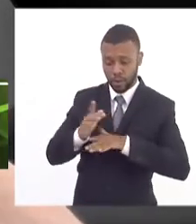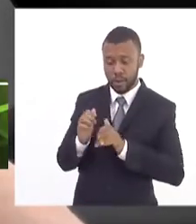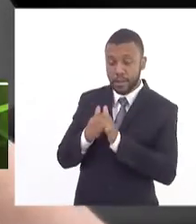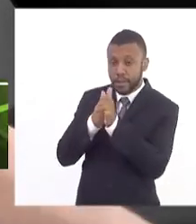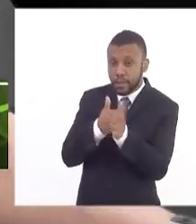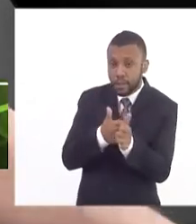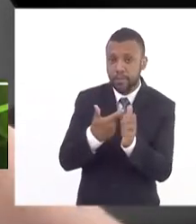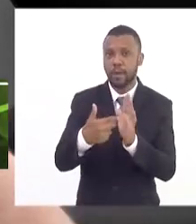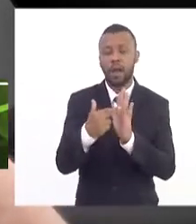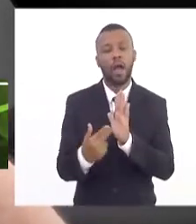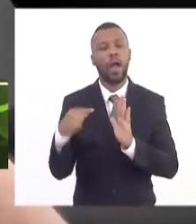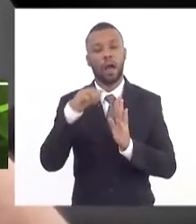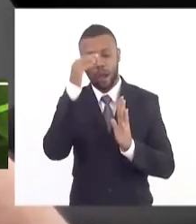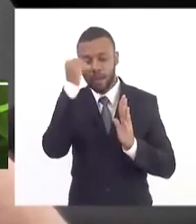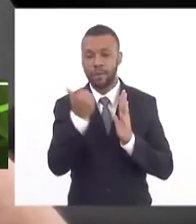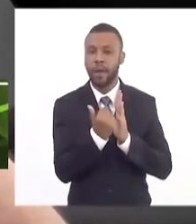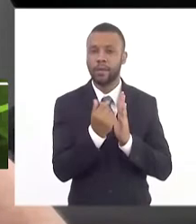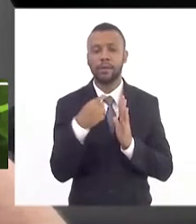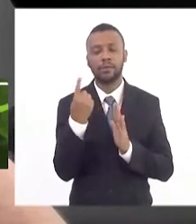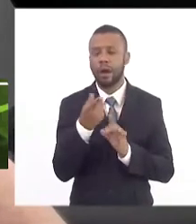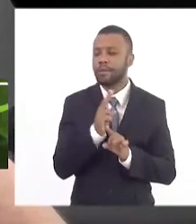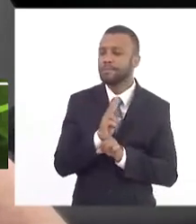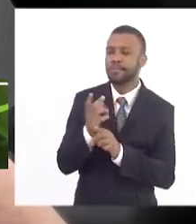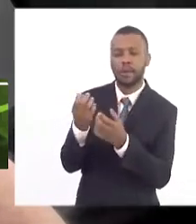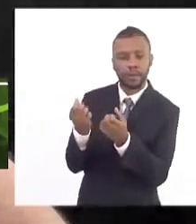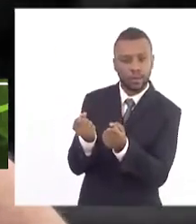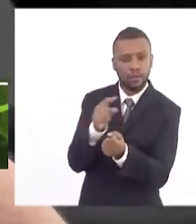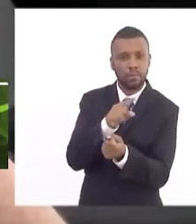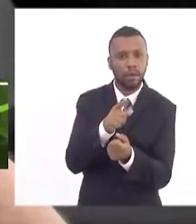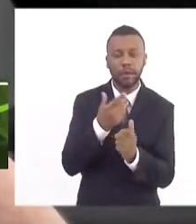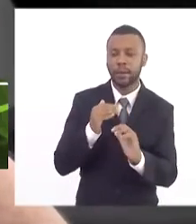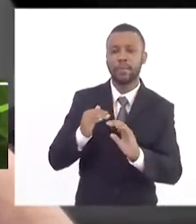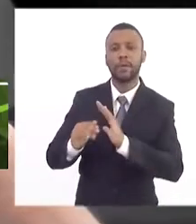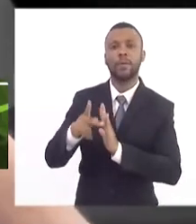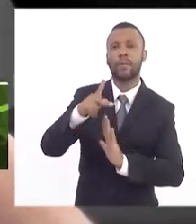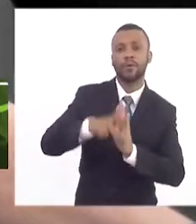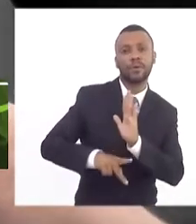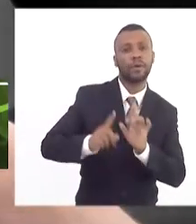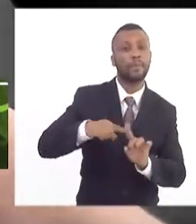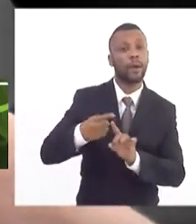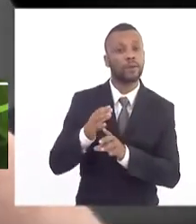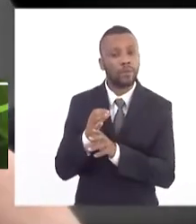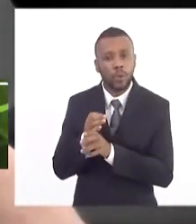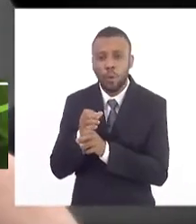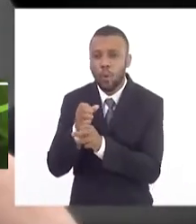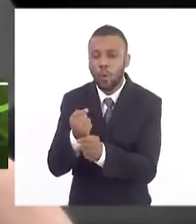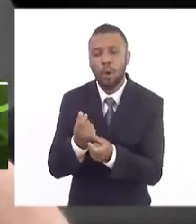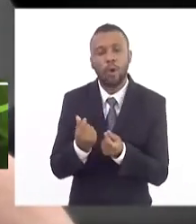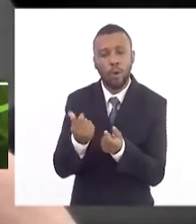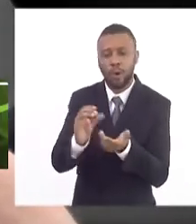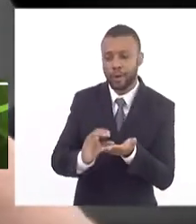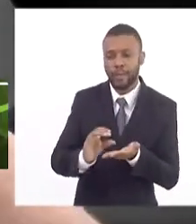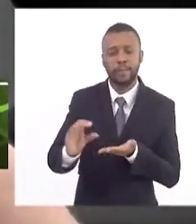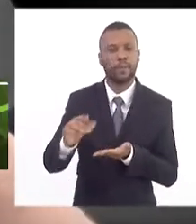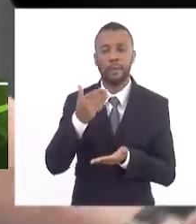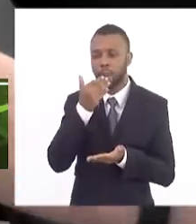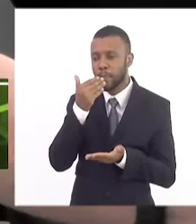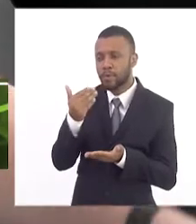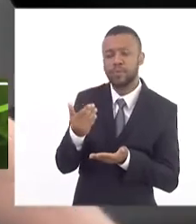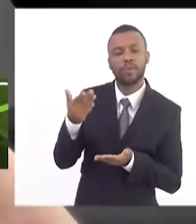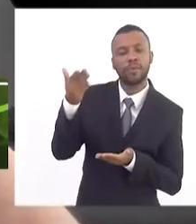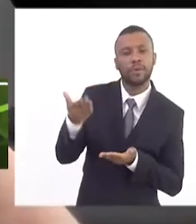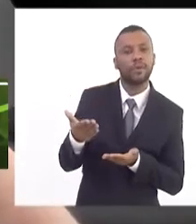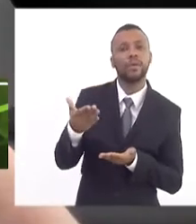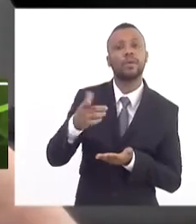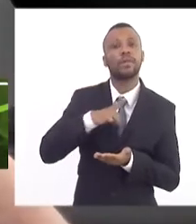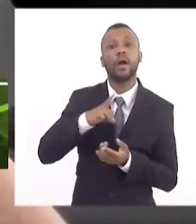nós atendemos e encaminhamos o projeto e o orçamento para o promotor, que encaminhou objetivando chegar